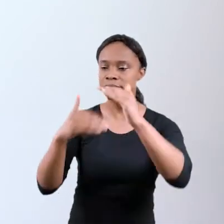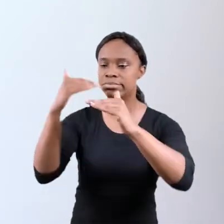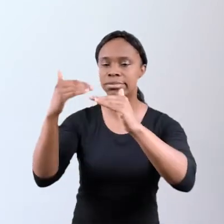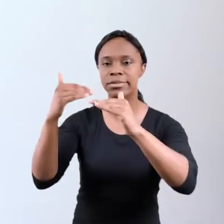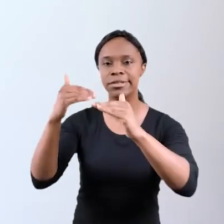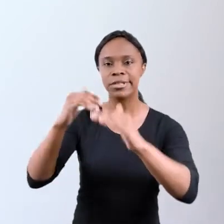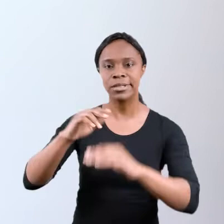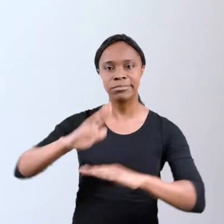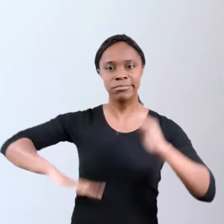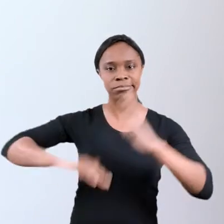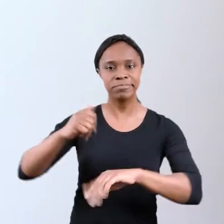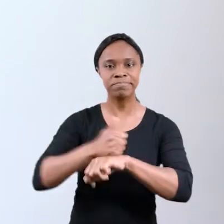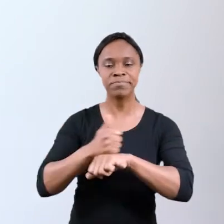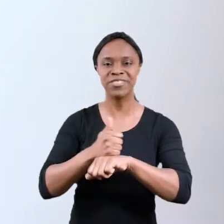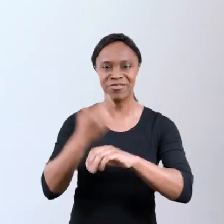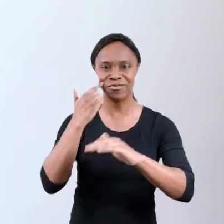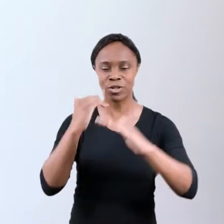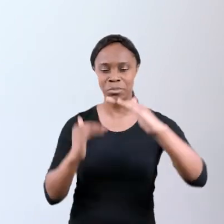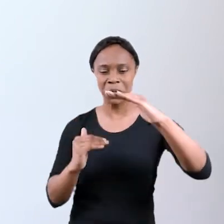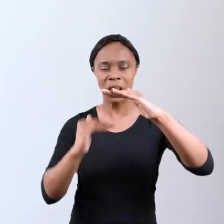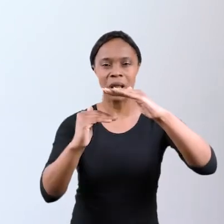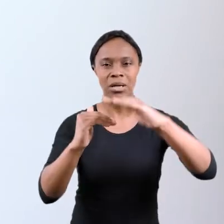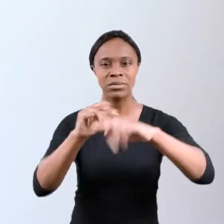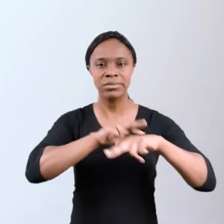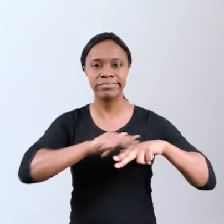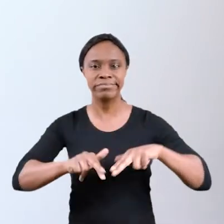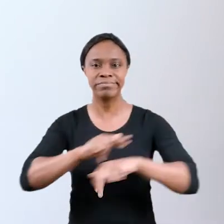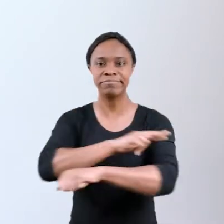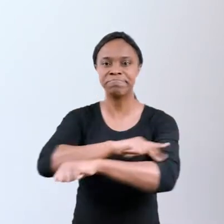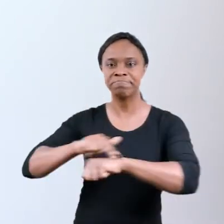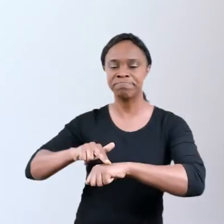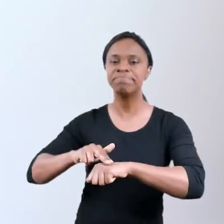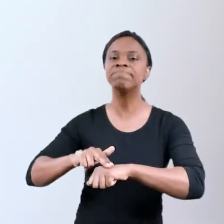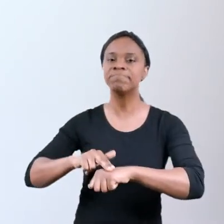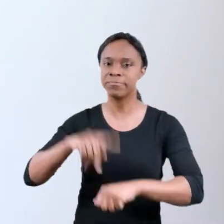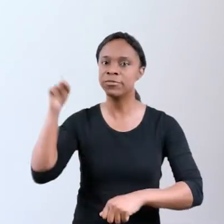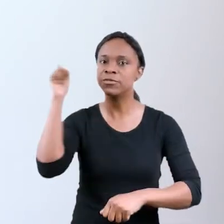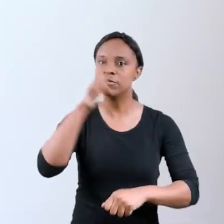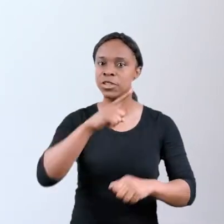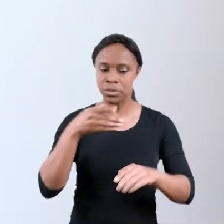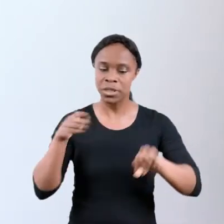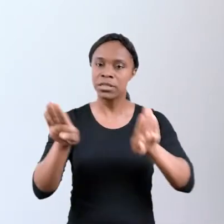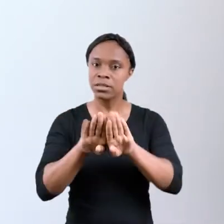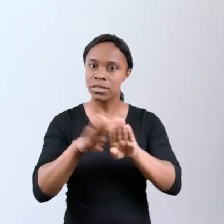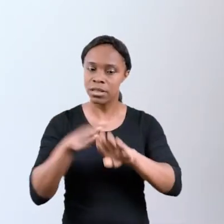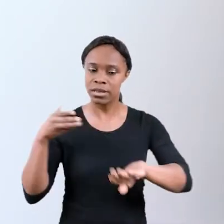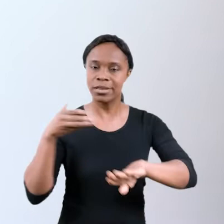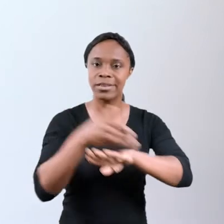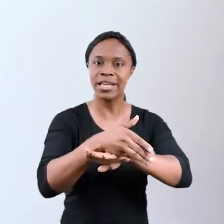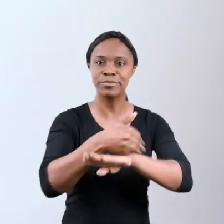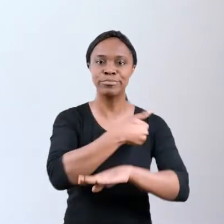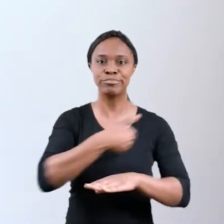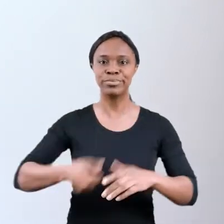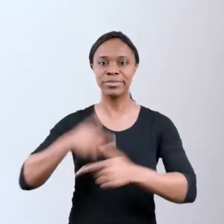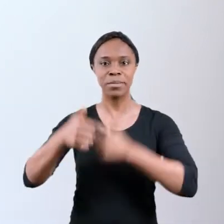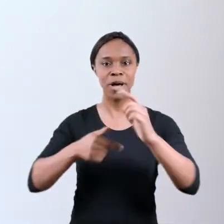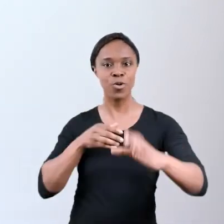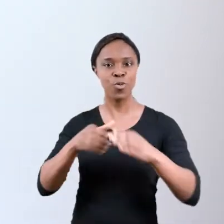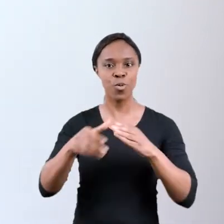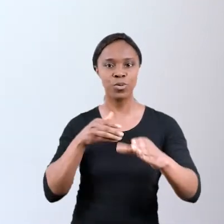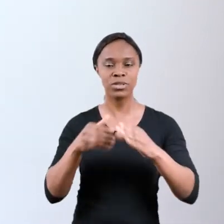os padrões de desigualdade de gênero e raça também se perpetuam no serviço público. Dados de uma pesquisa